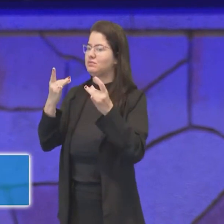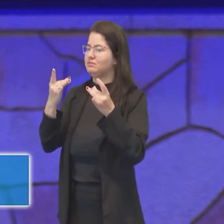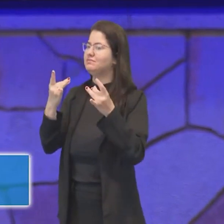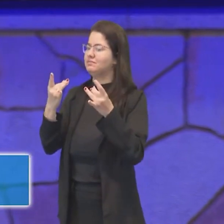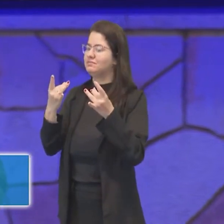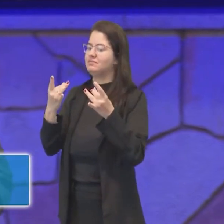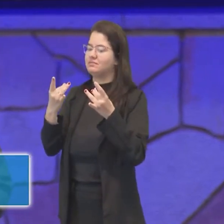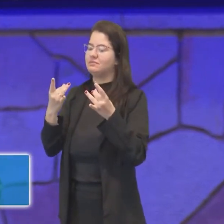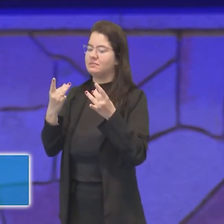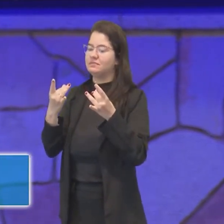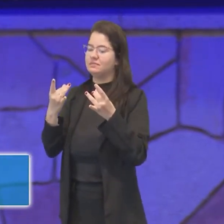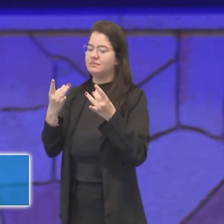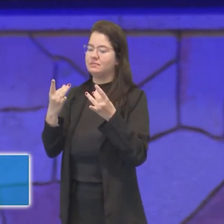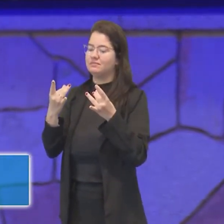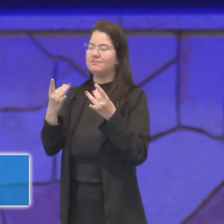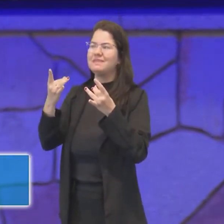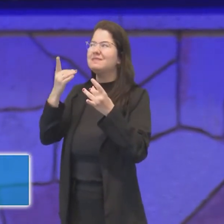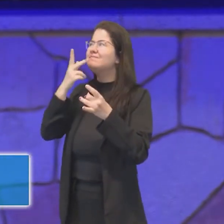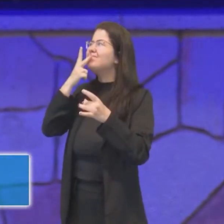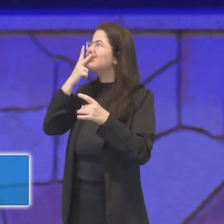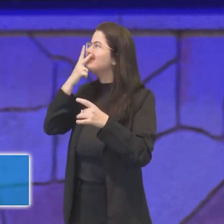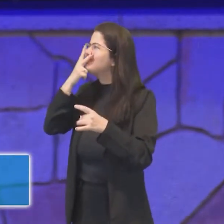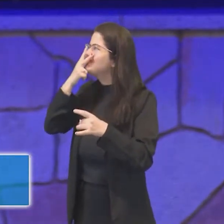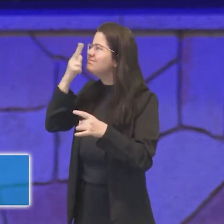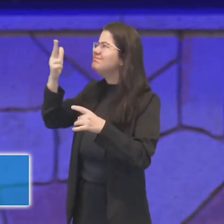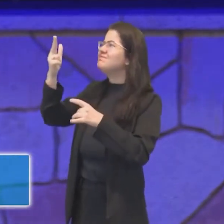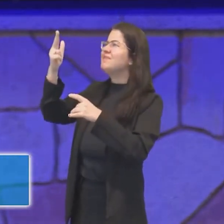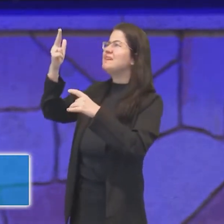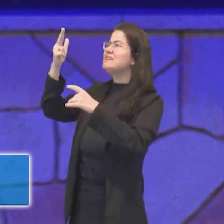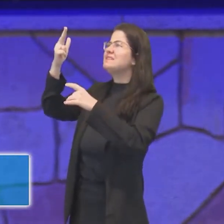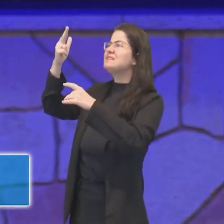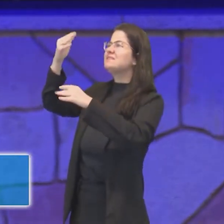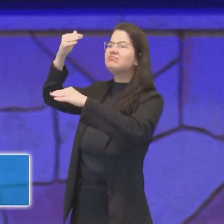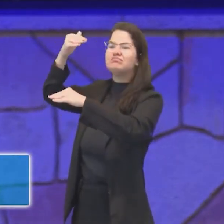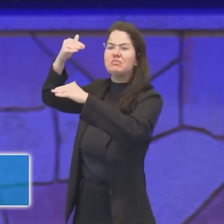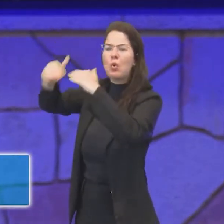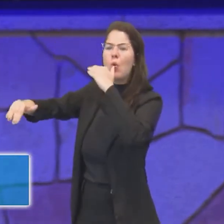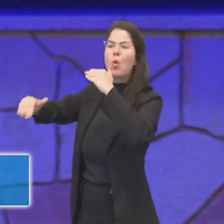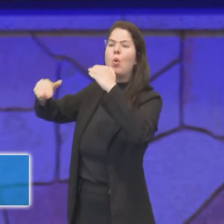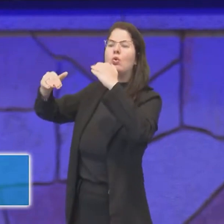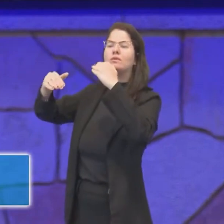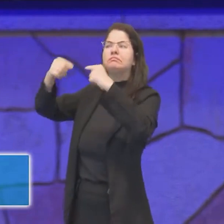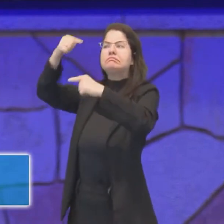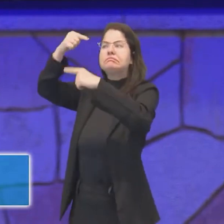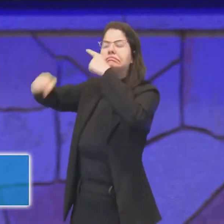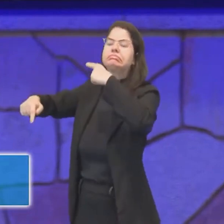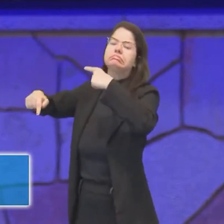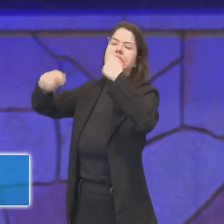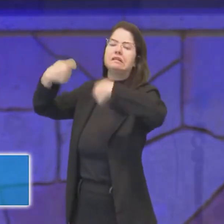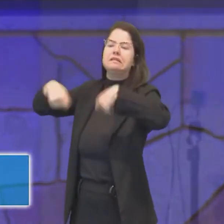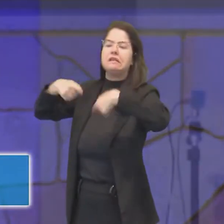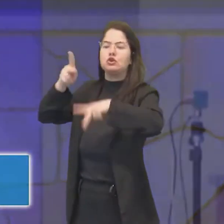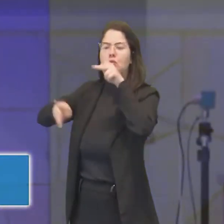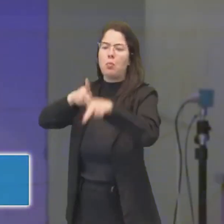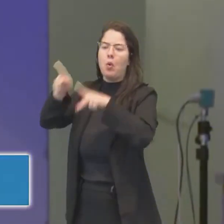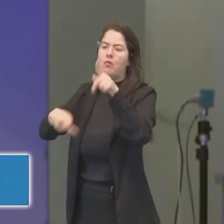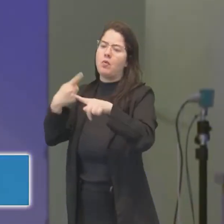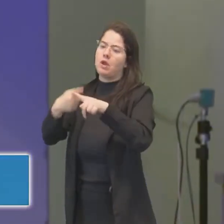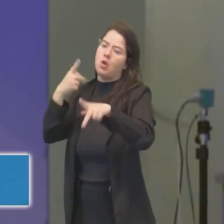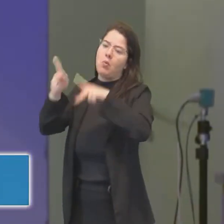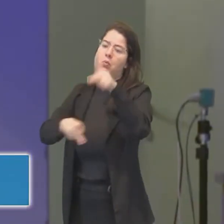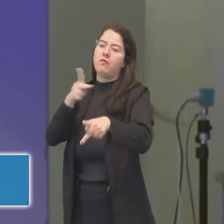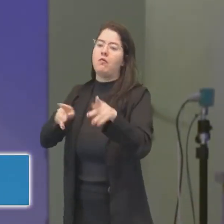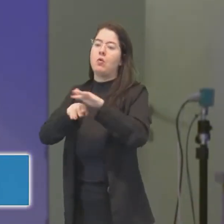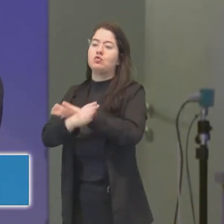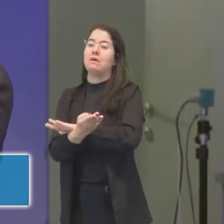Ele não vai muito de encontro à necessidade do seu povo, que estava acostumado a sacrificar. E